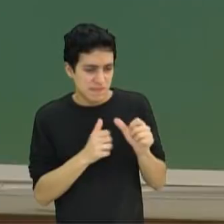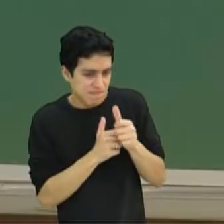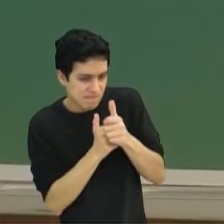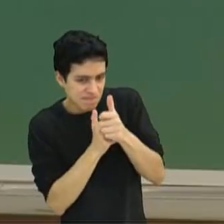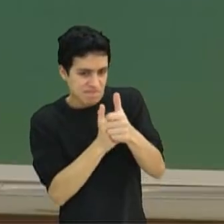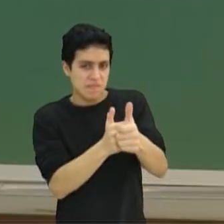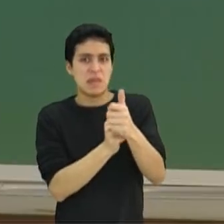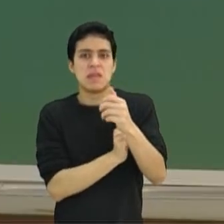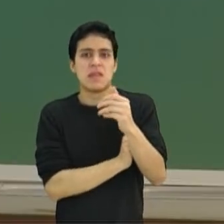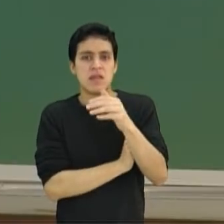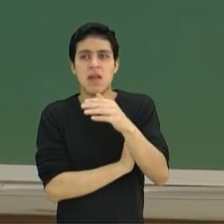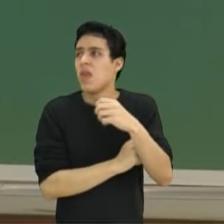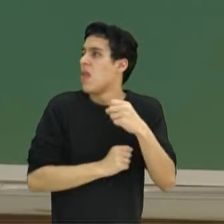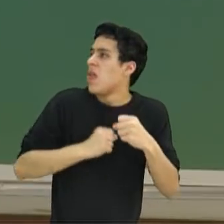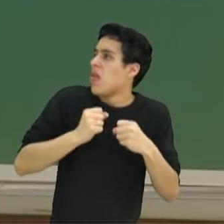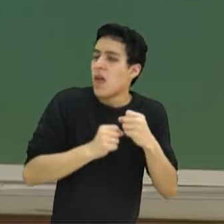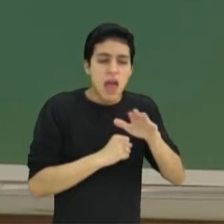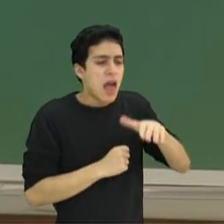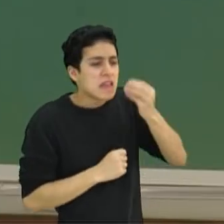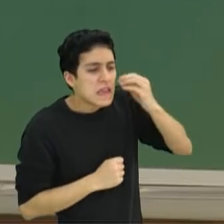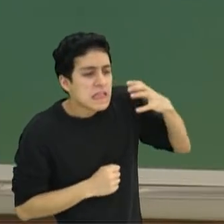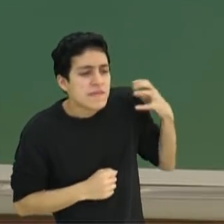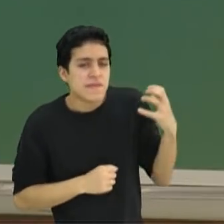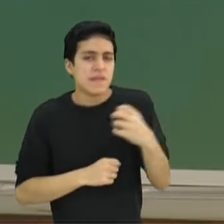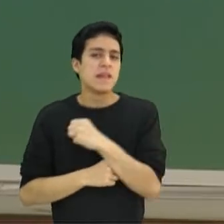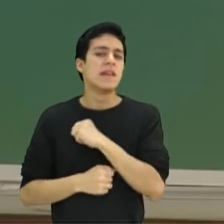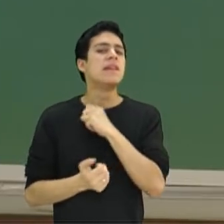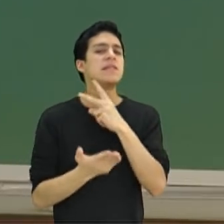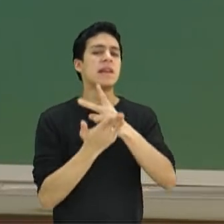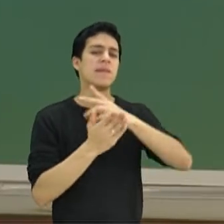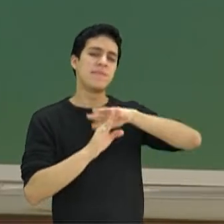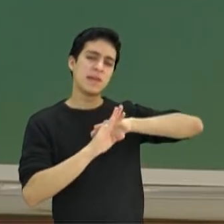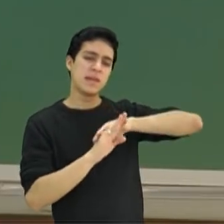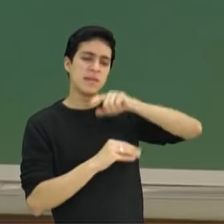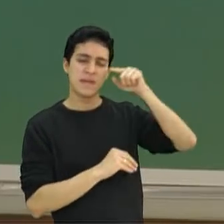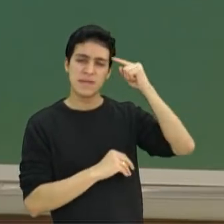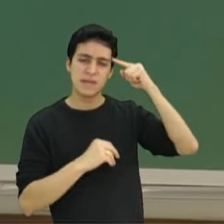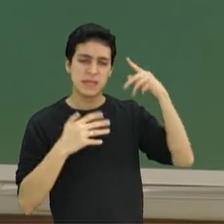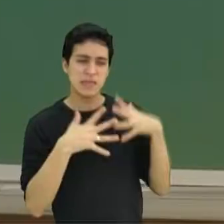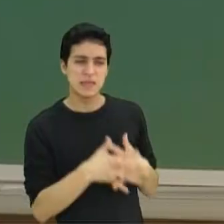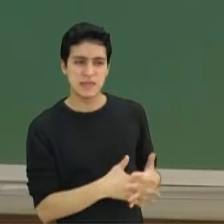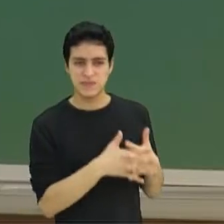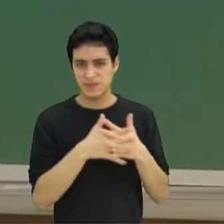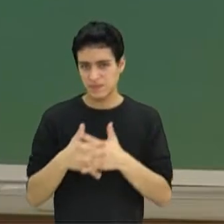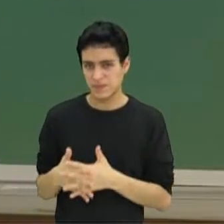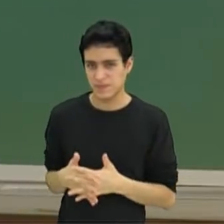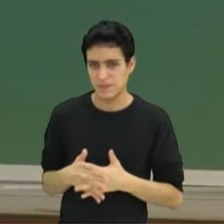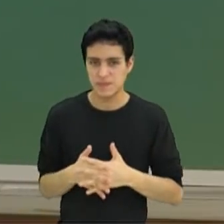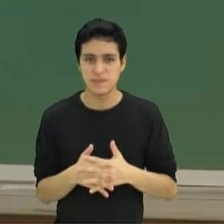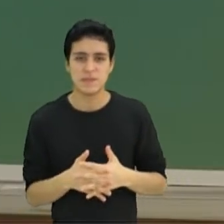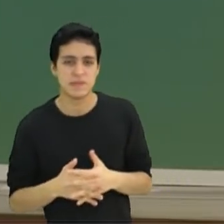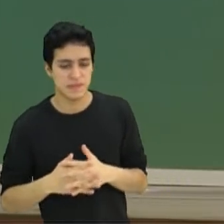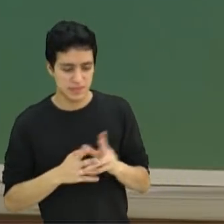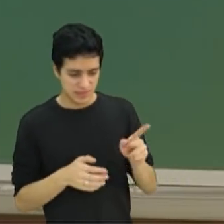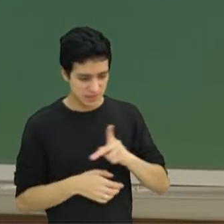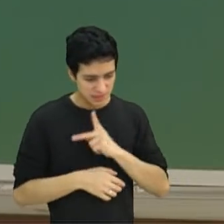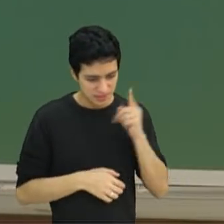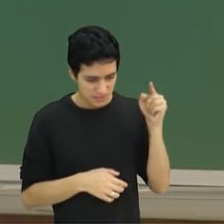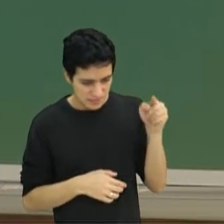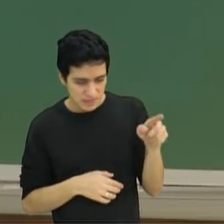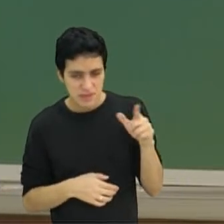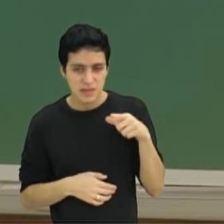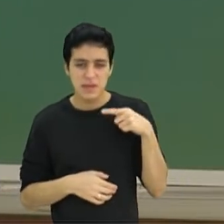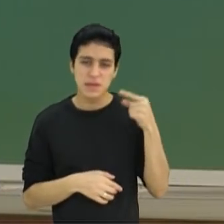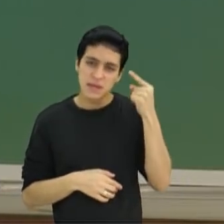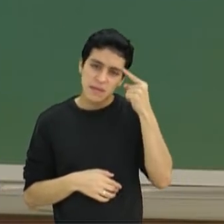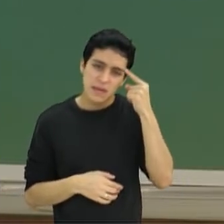e um salvamento. Lembrando que sempre tem essa ideia do conflito, o herói ter a